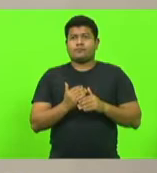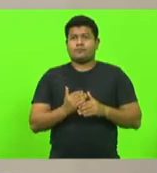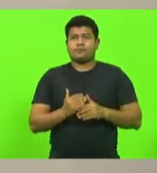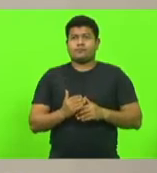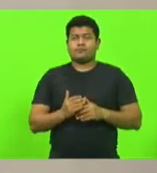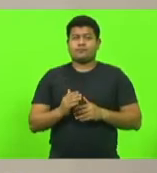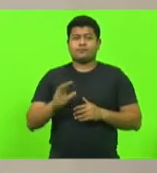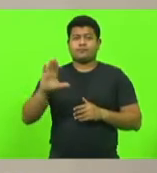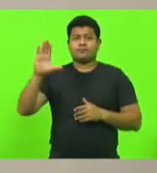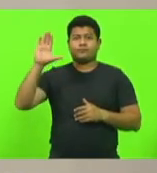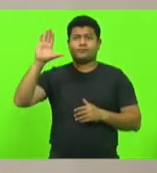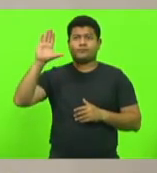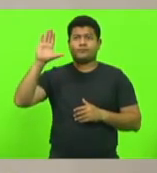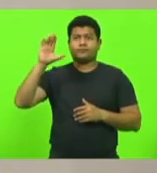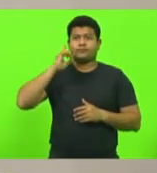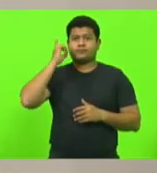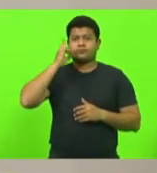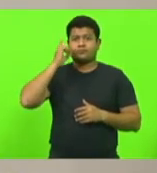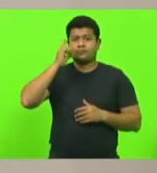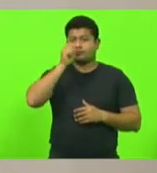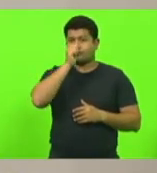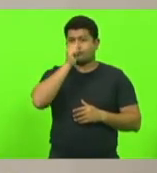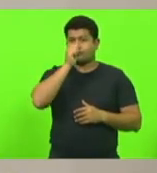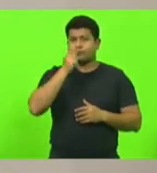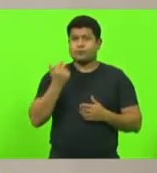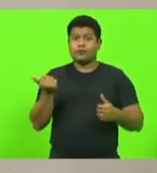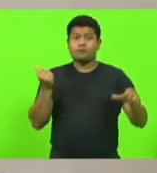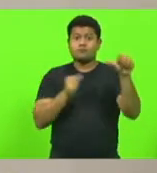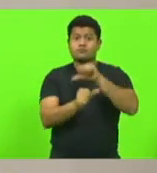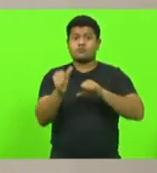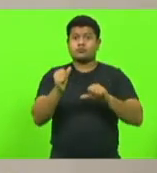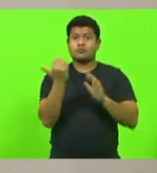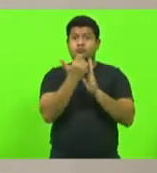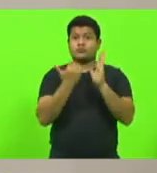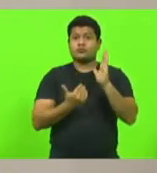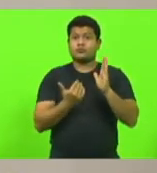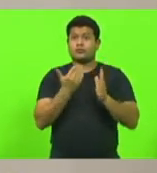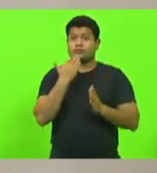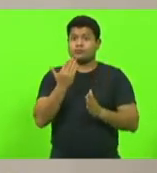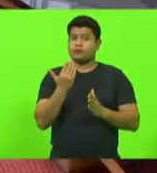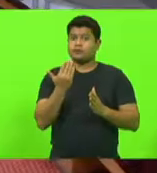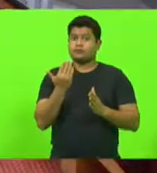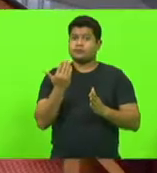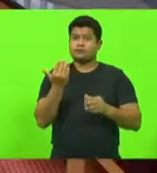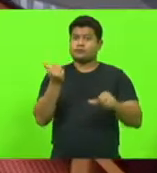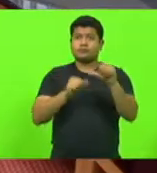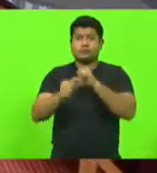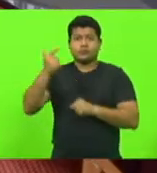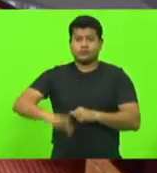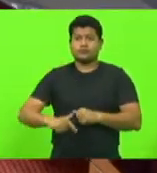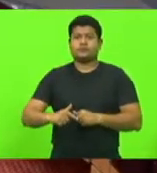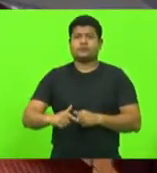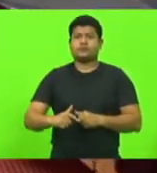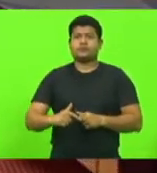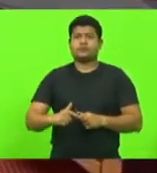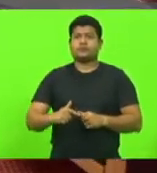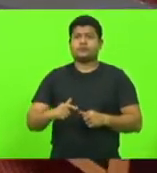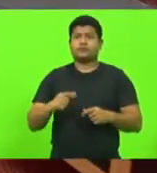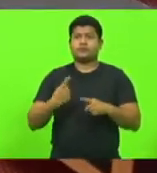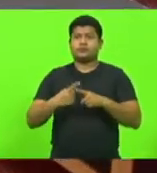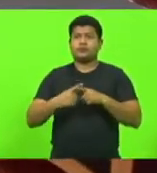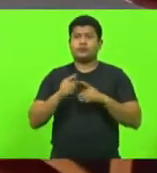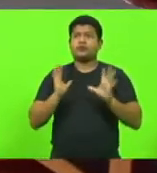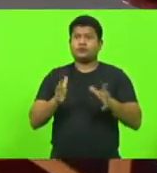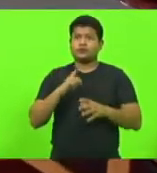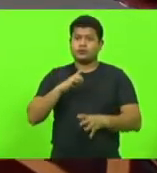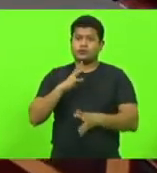presidente. Pela ordem, deputado João Amin. Foi invertida a pauta, eu peço para desinverter, porque já tem quórum no plenário e a